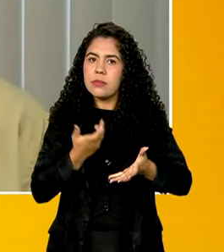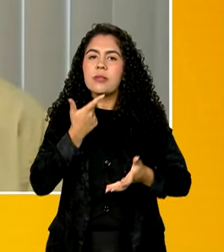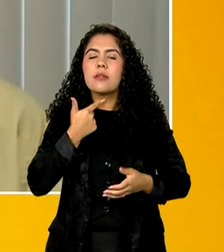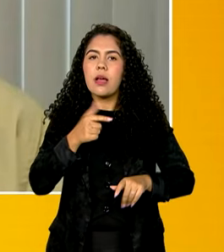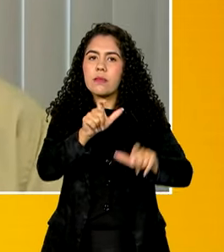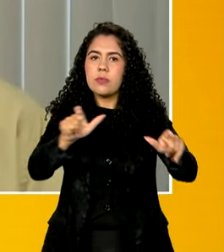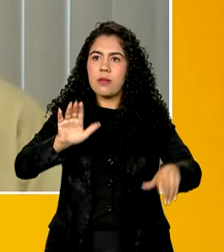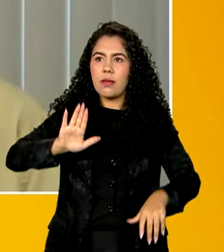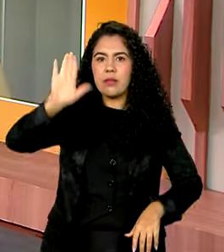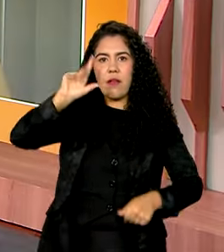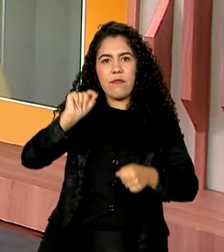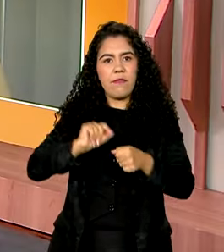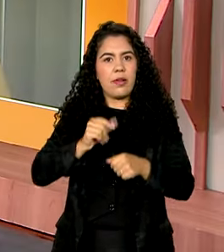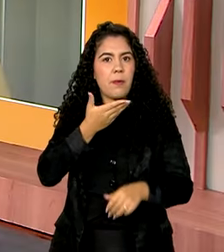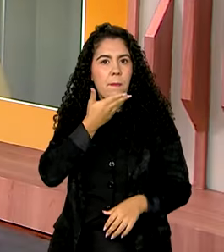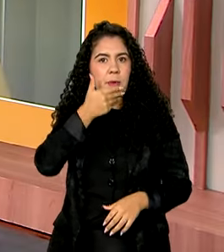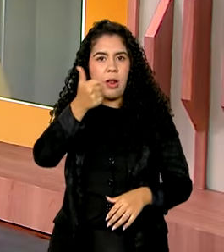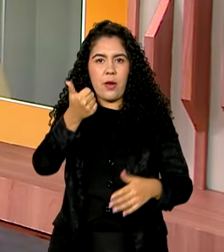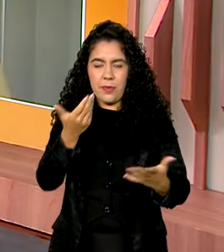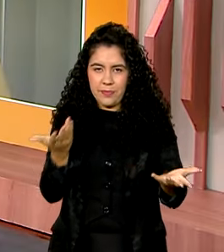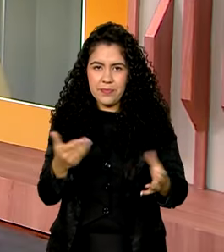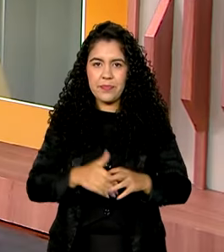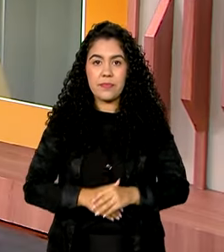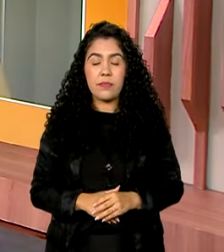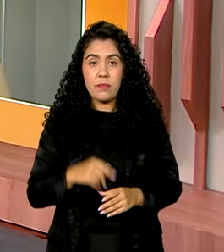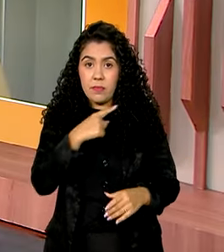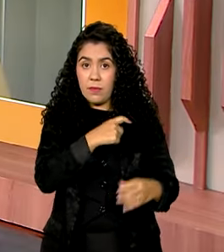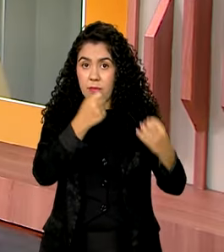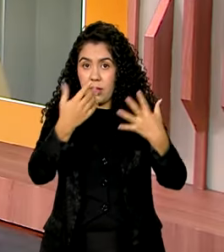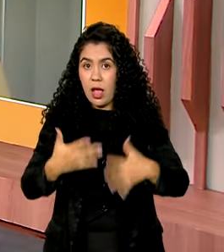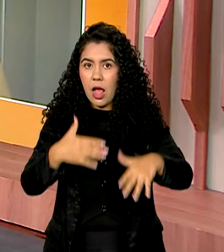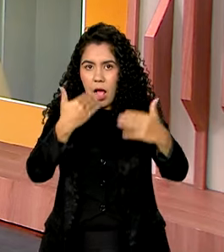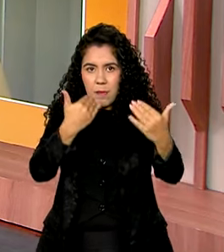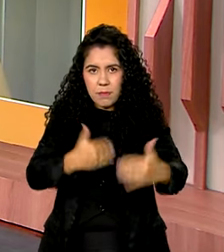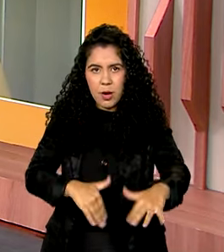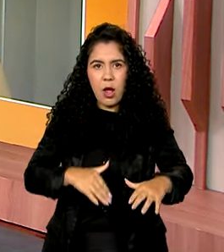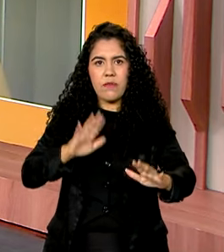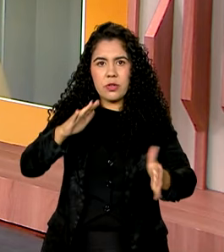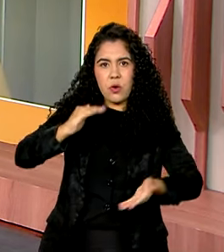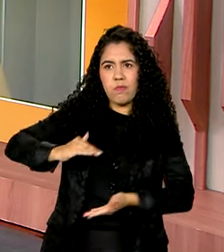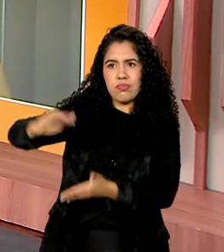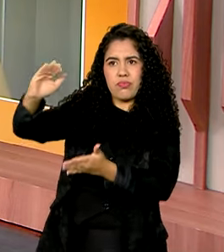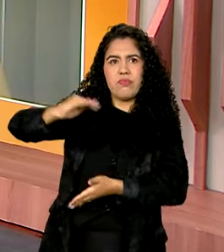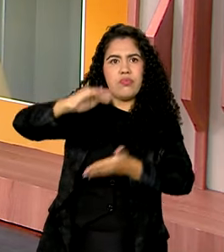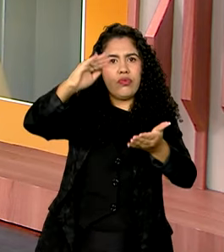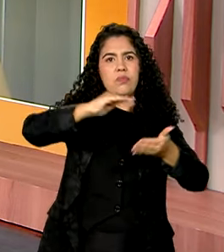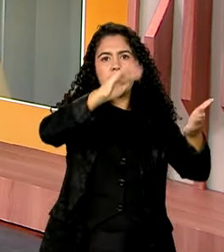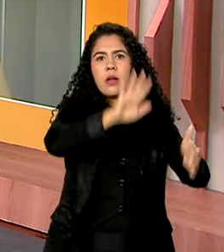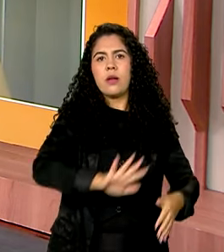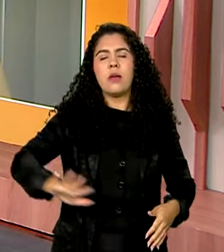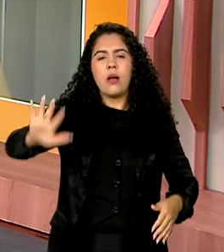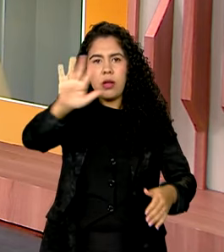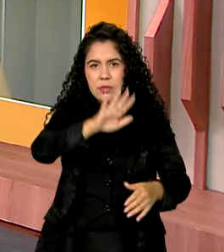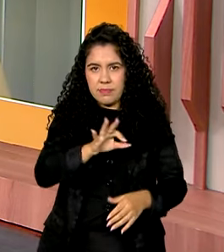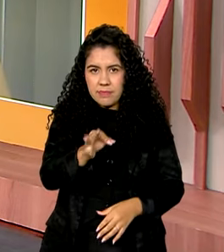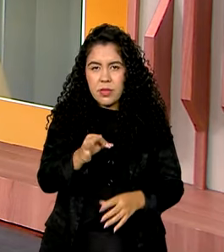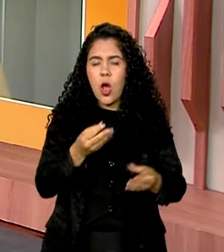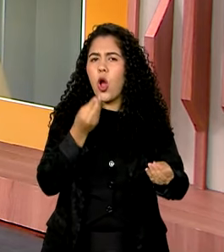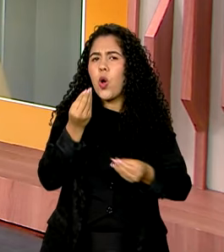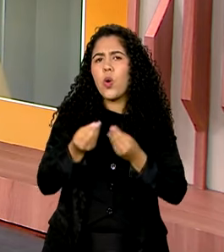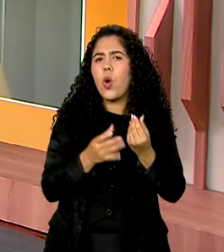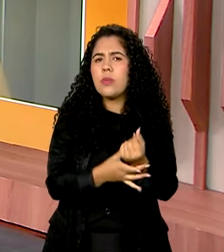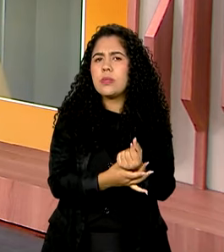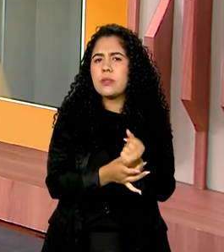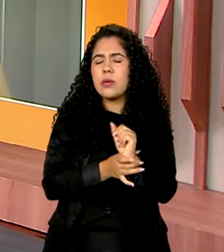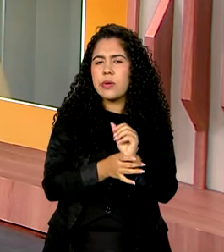melhor. Excelente. Agora, as provas já foram distribuídas aí em todo o país. Como que está a segurança desse material tão precioso que são